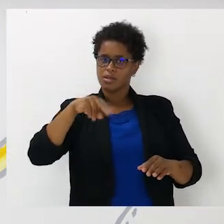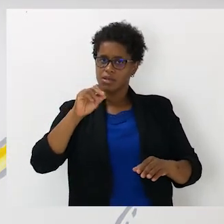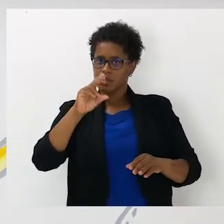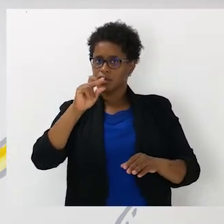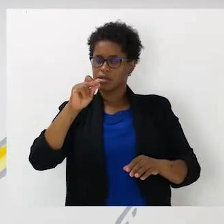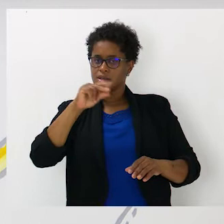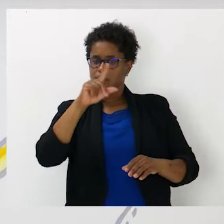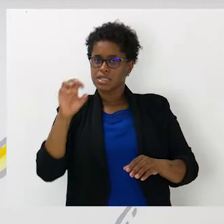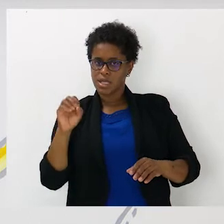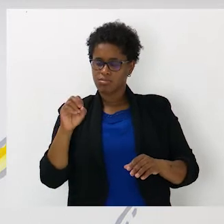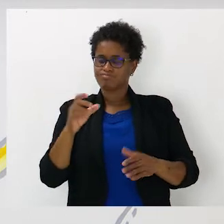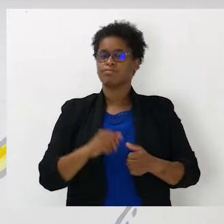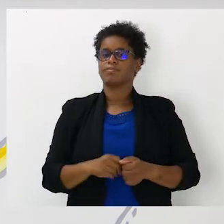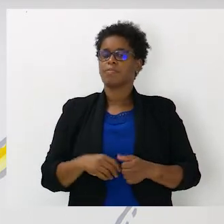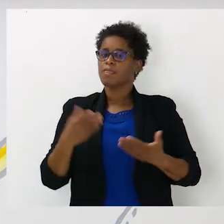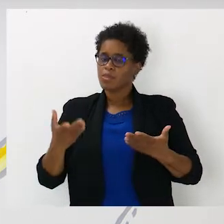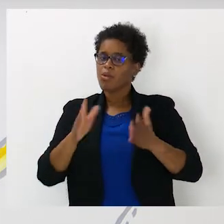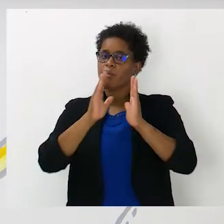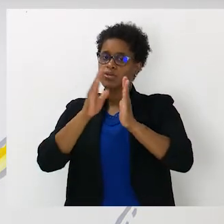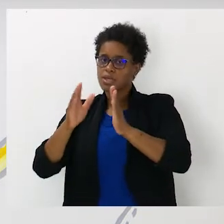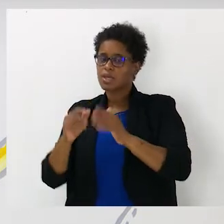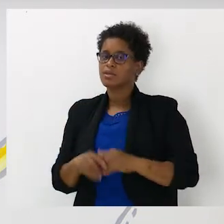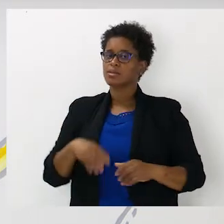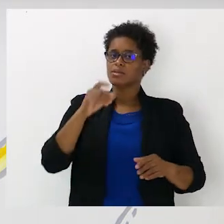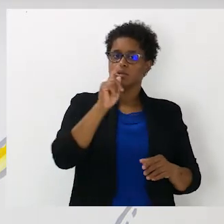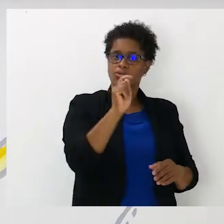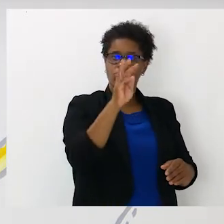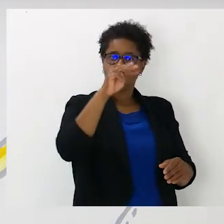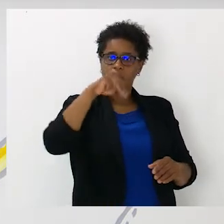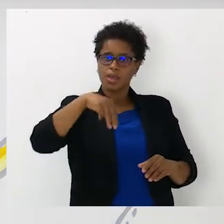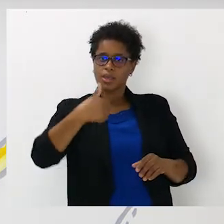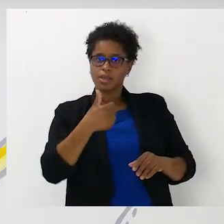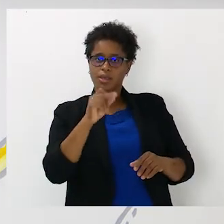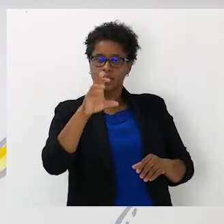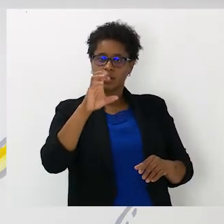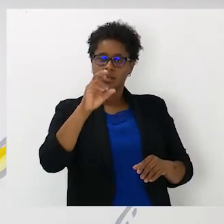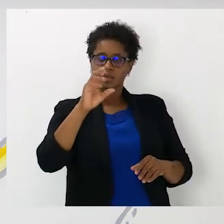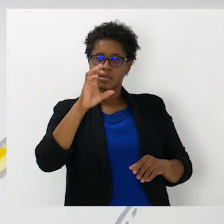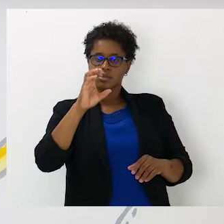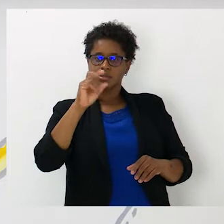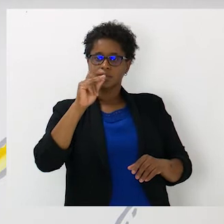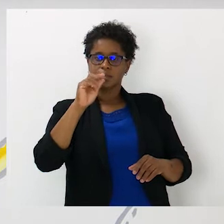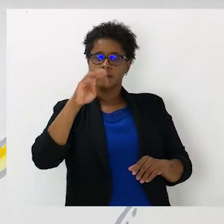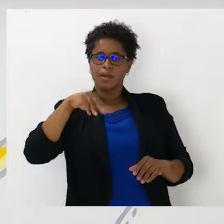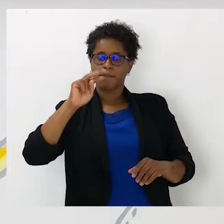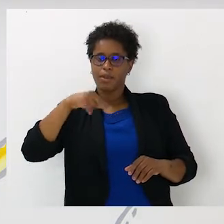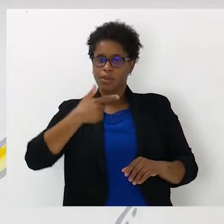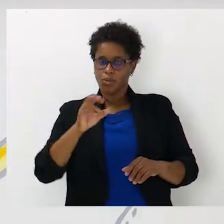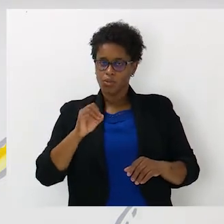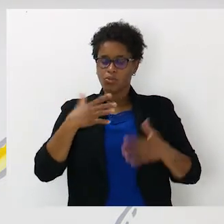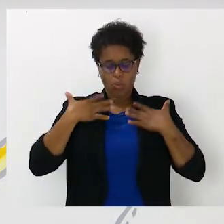Nada mais, nada menos que o processo de embalsamento de corpos dos